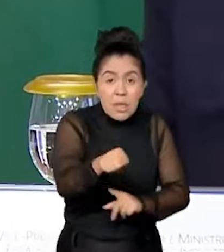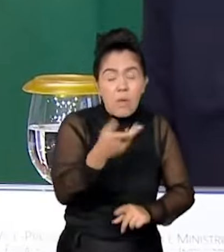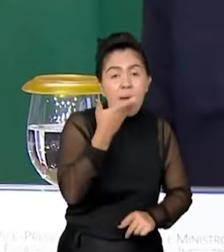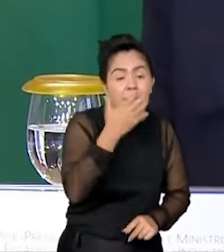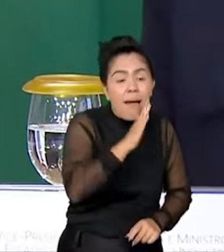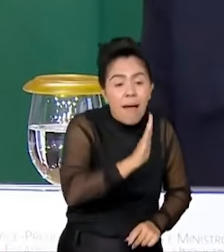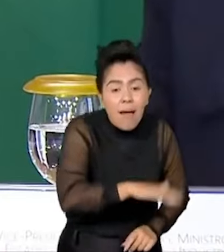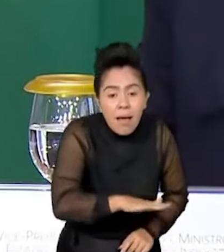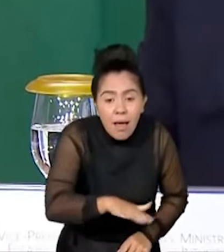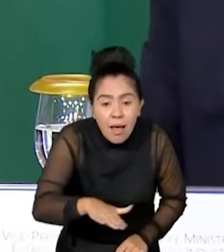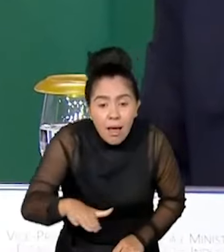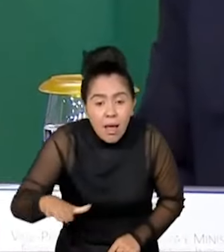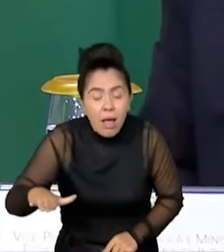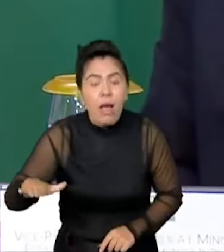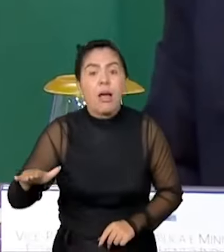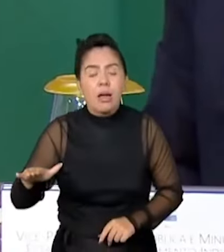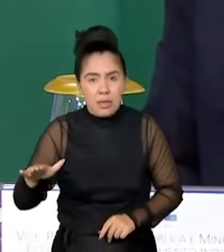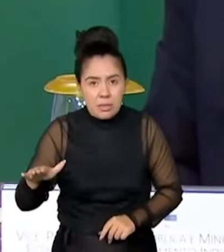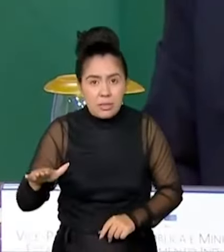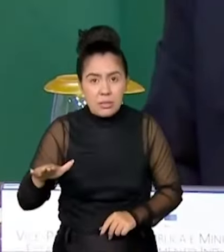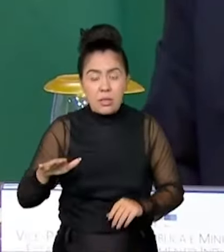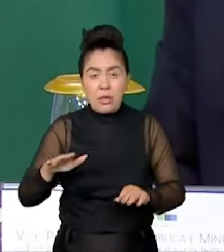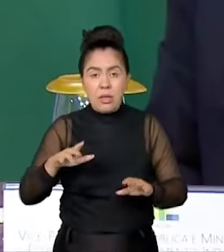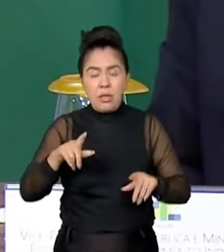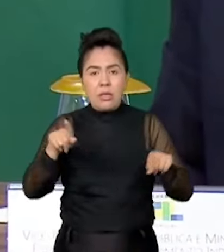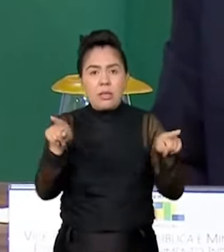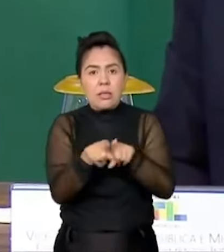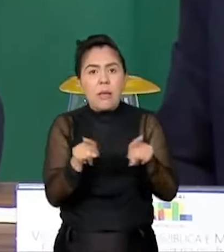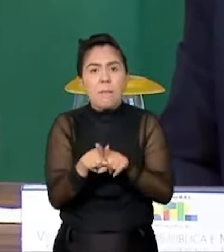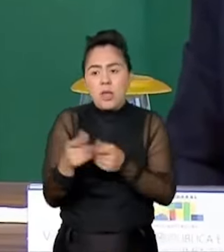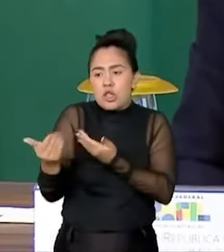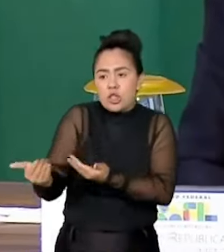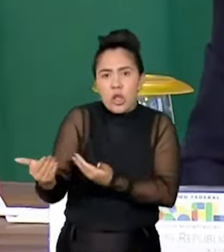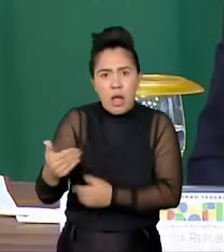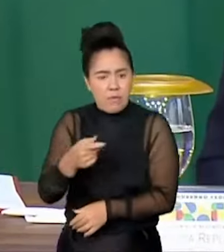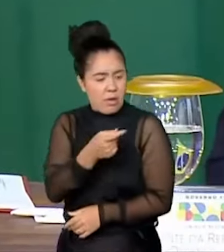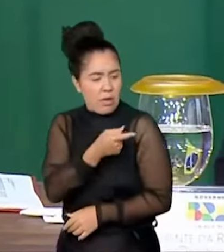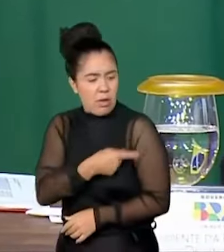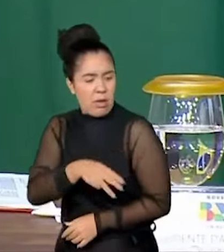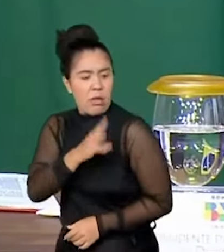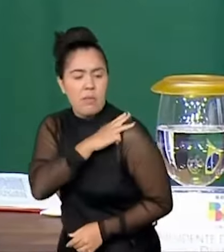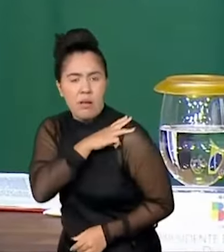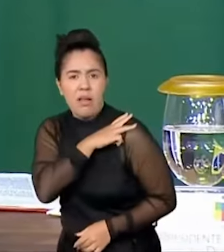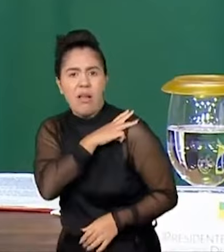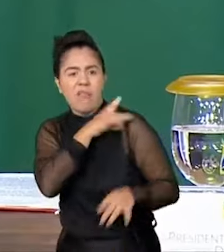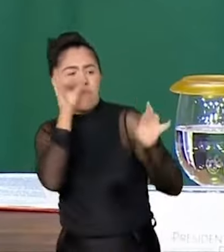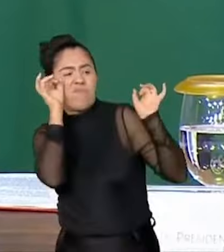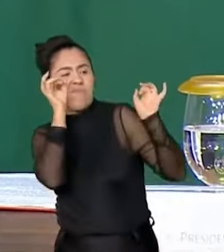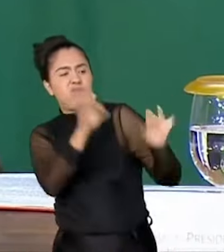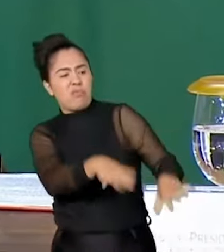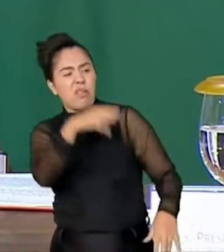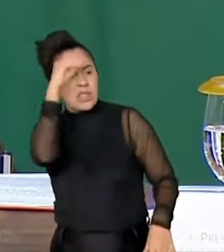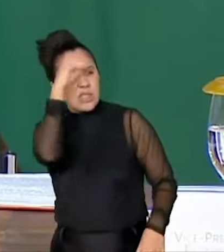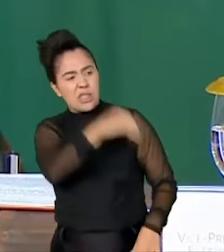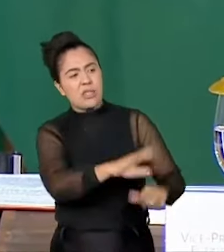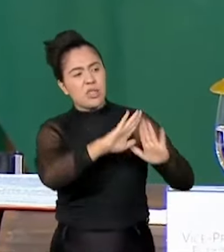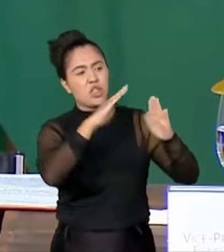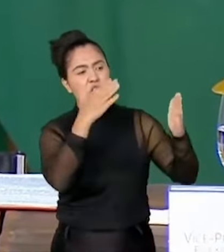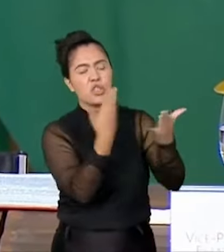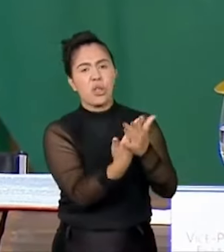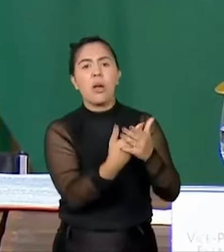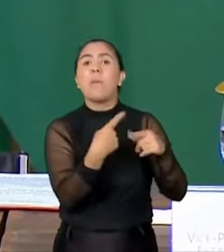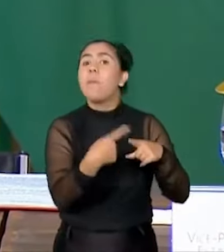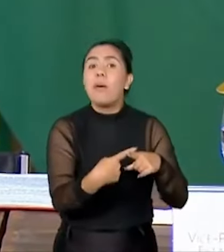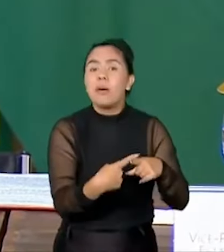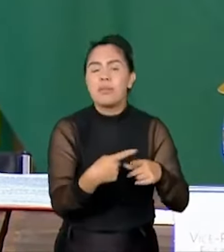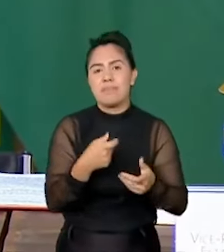e meninas que estão fazendo o ensino médio desistiam da escola para ajudar no orçamento